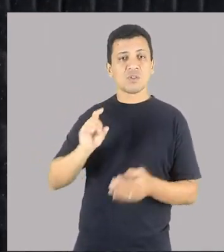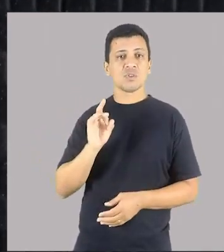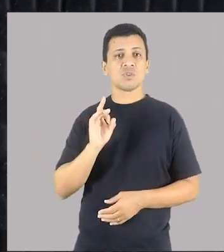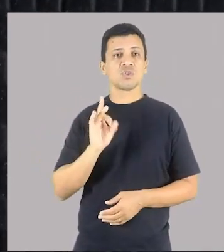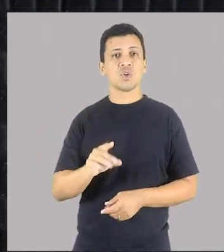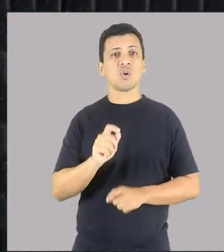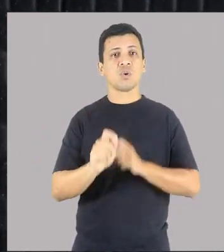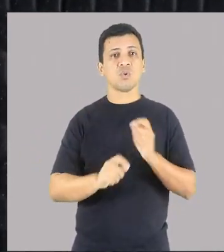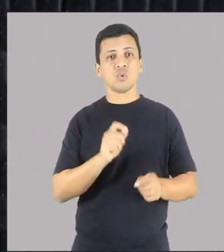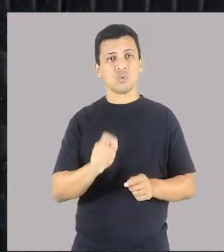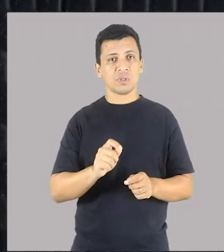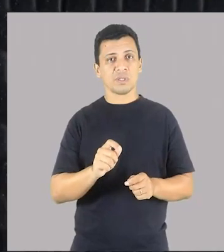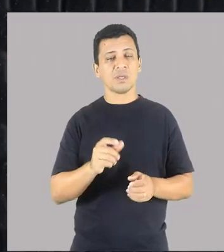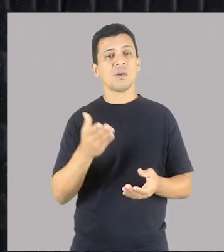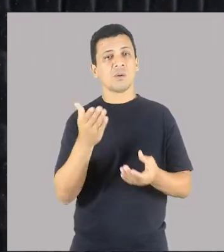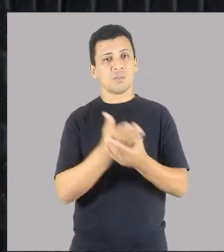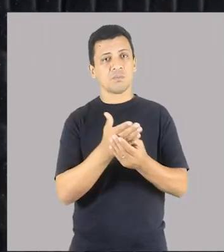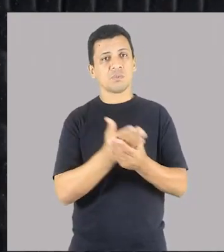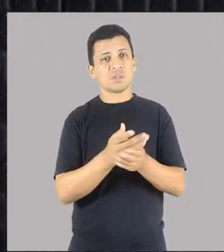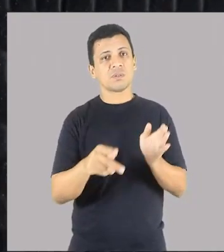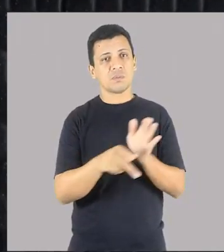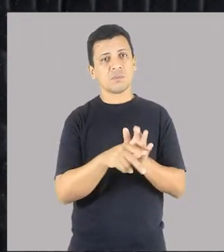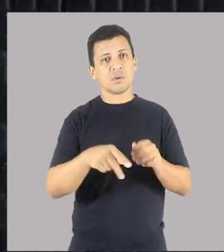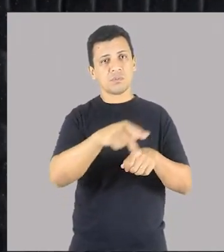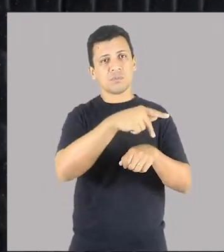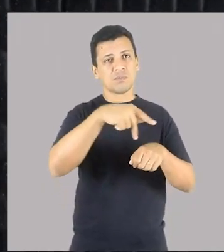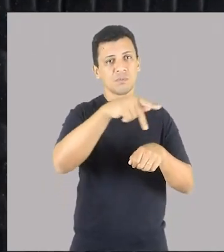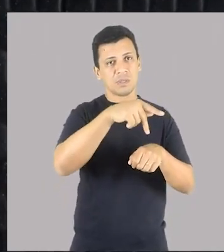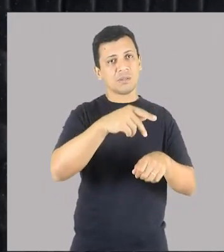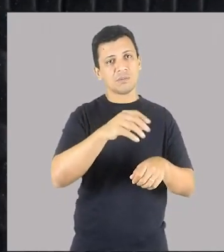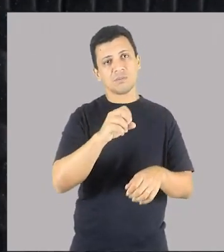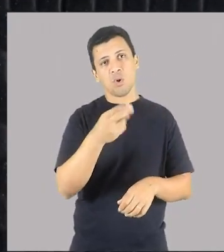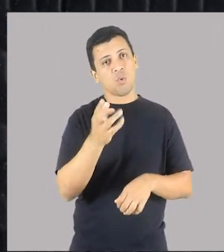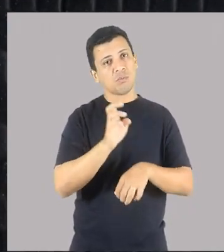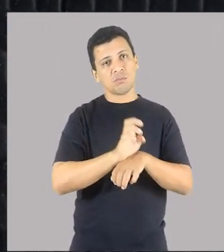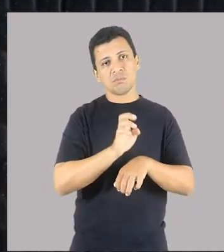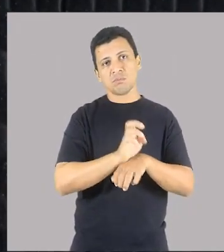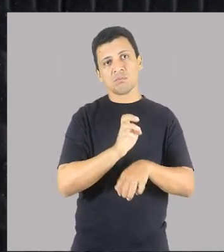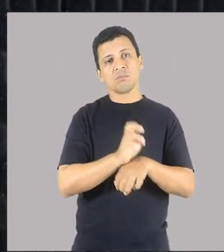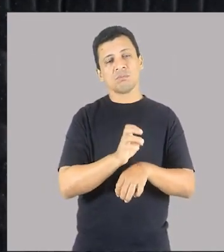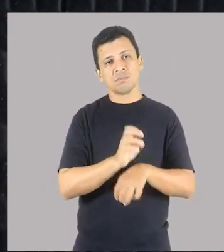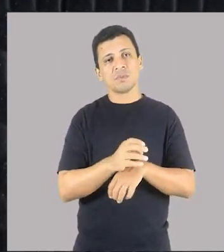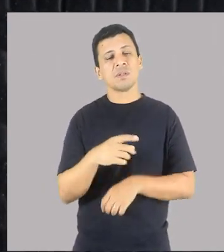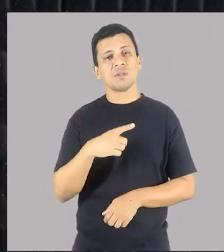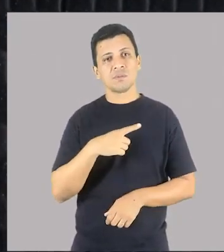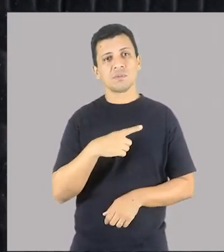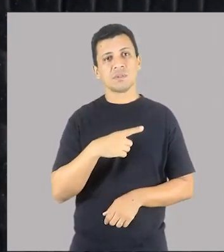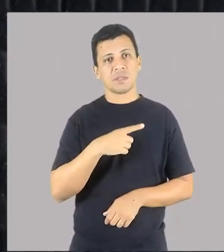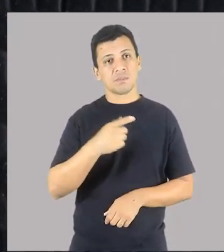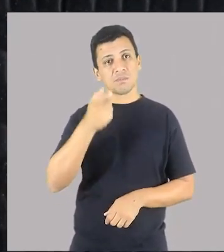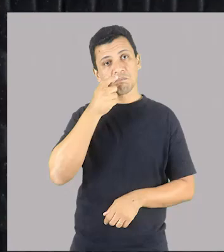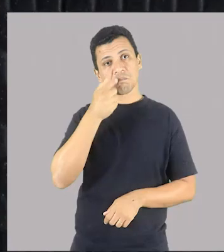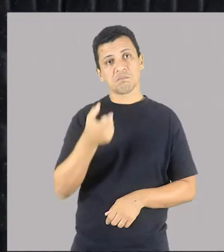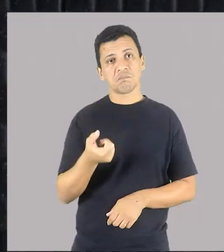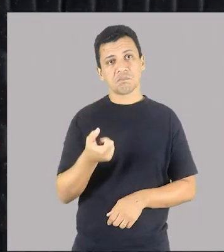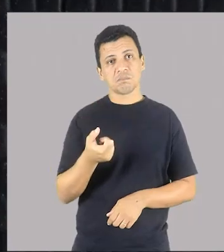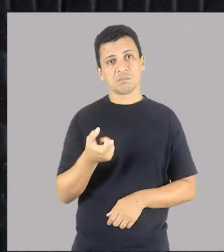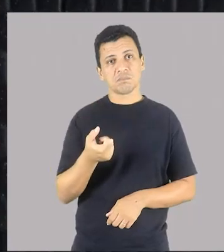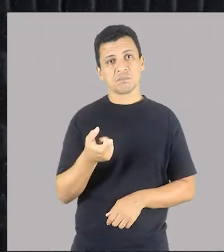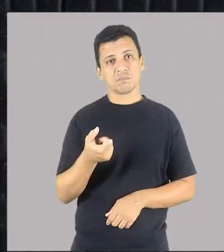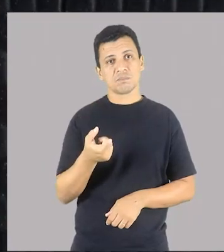causas em que o Estado é parte, para julgar apenas as causas em que existe um